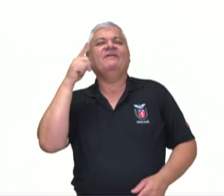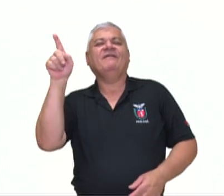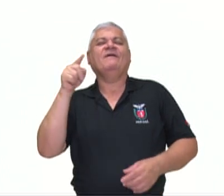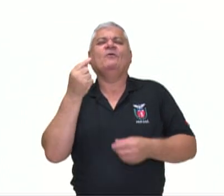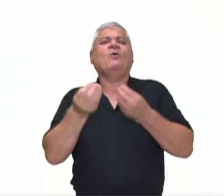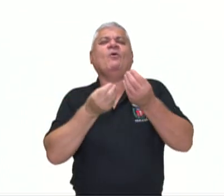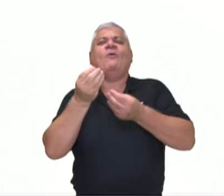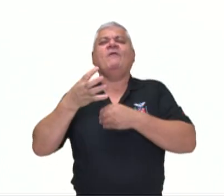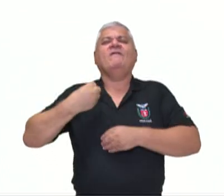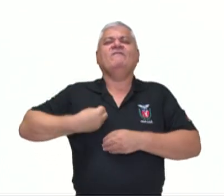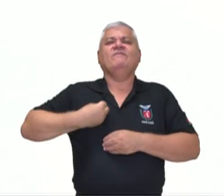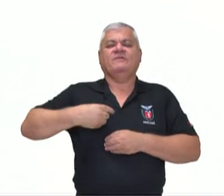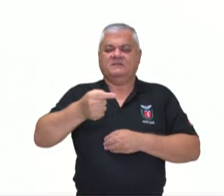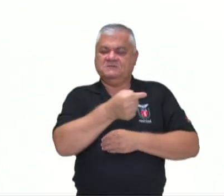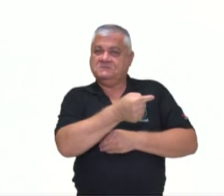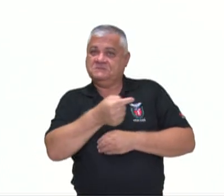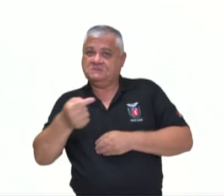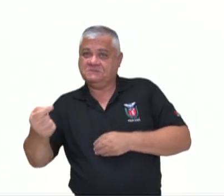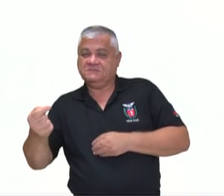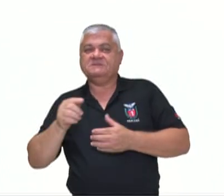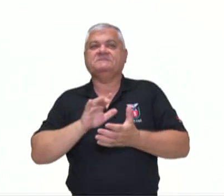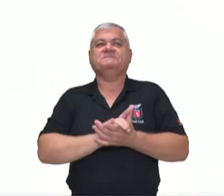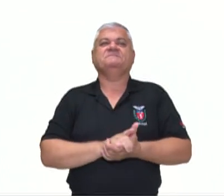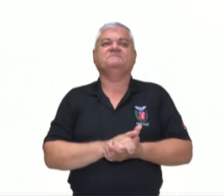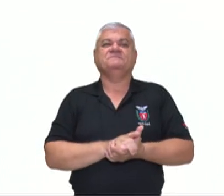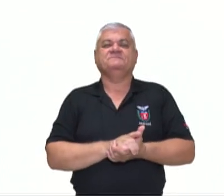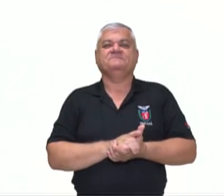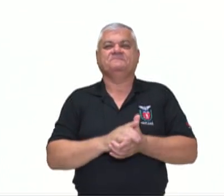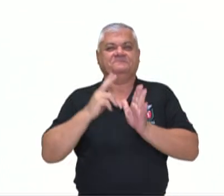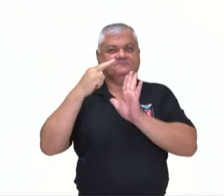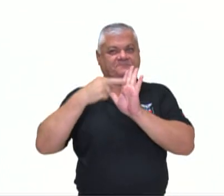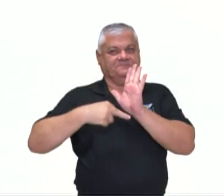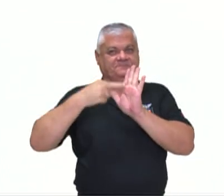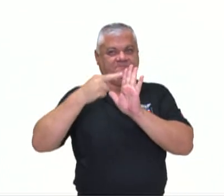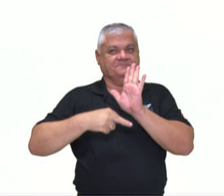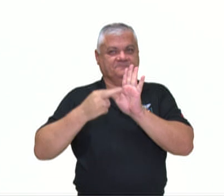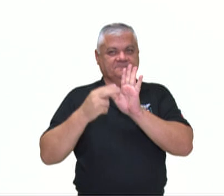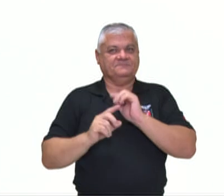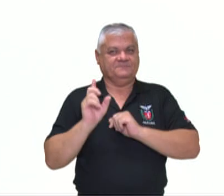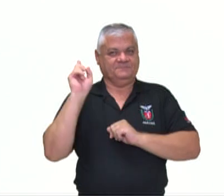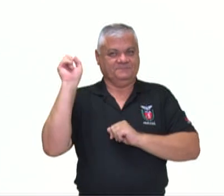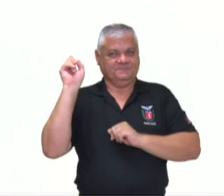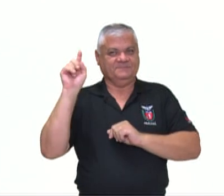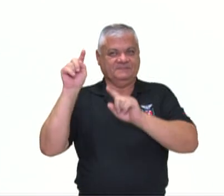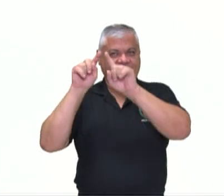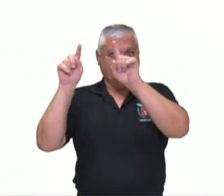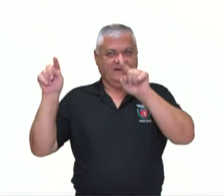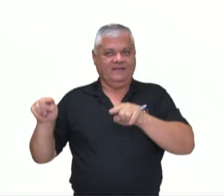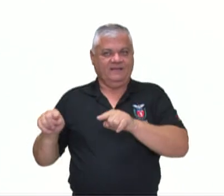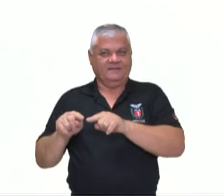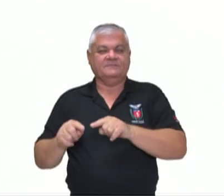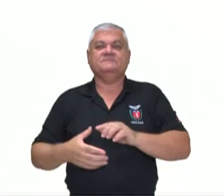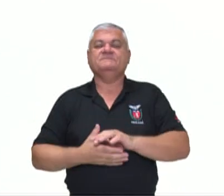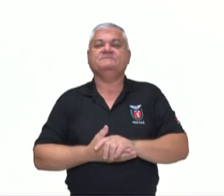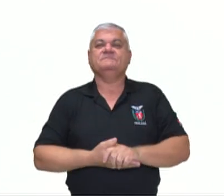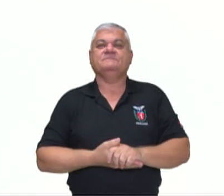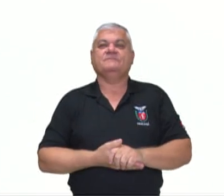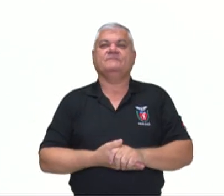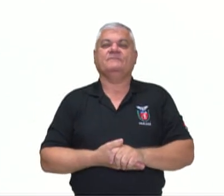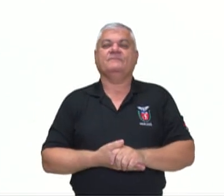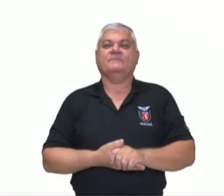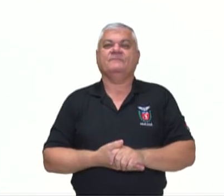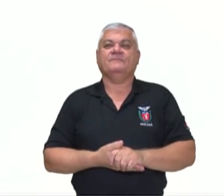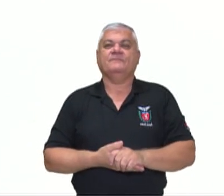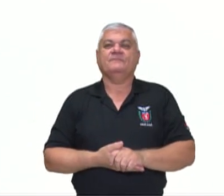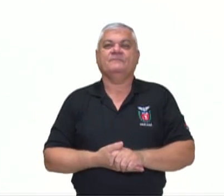Brown. Mr. Brown is a very busy man. Use the picture on the left and your imagination to write sentences about